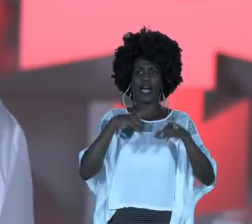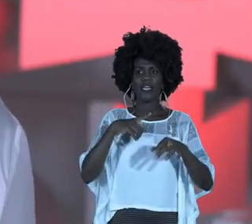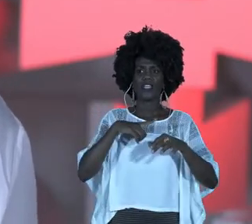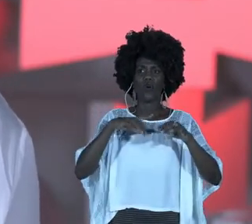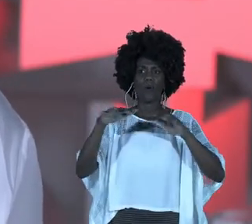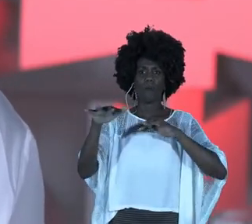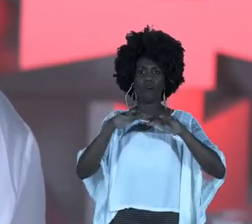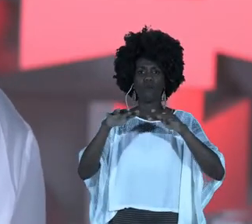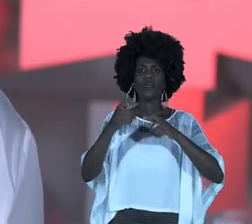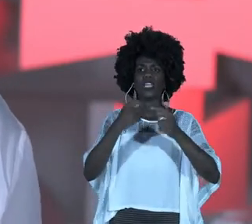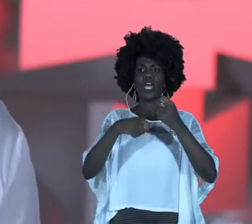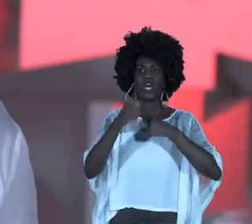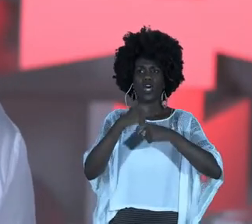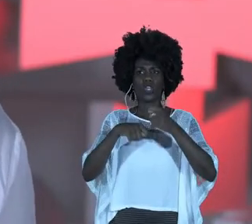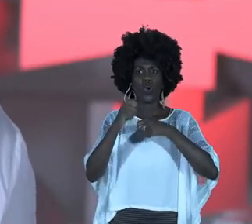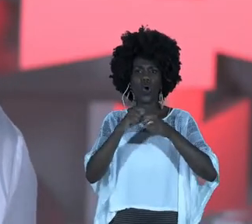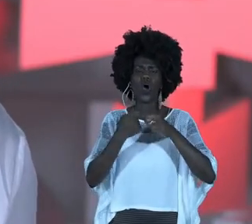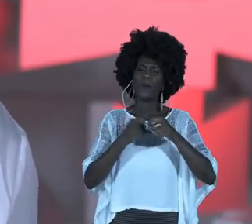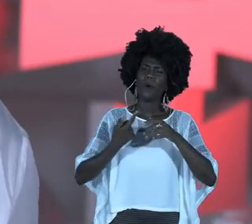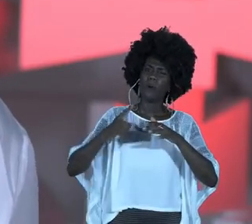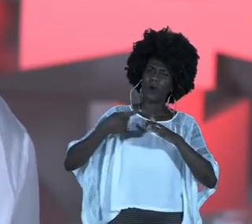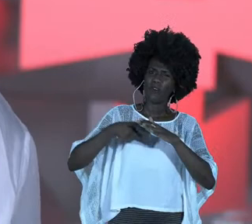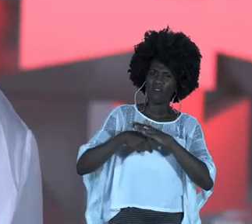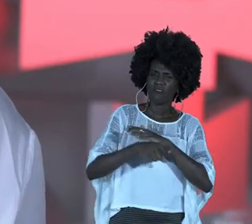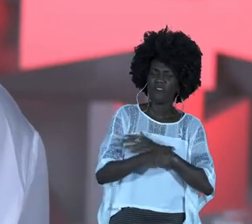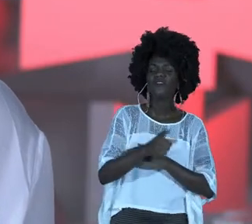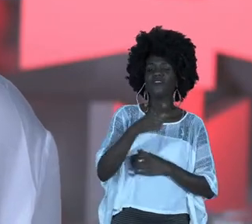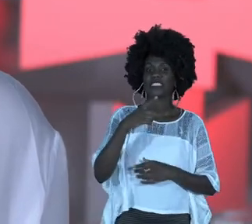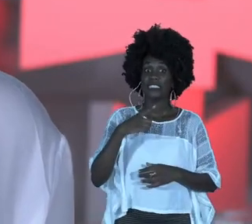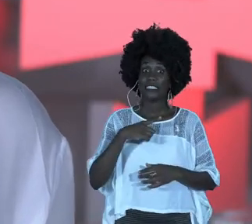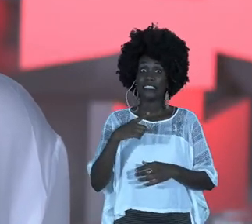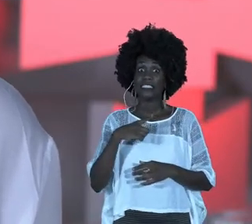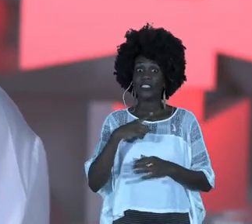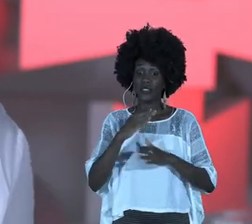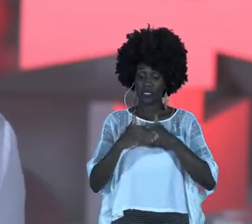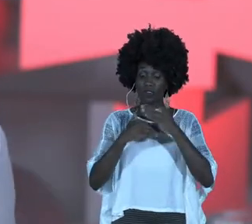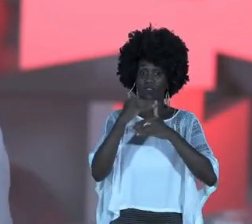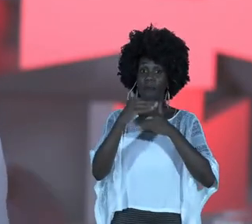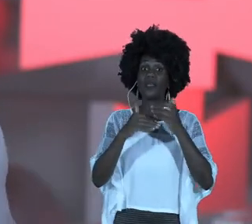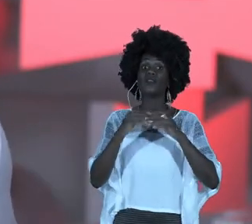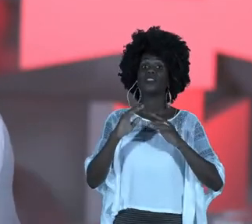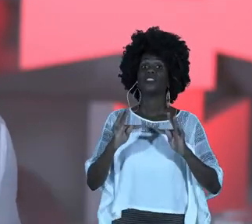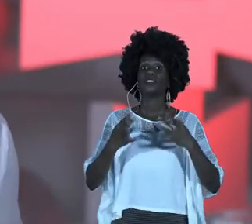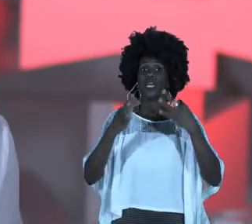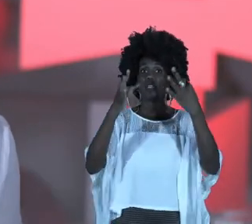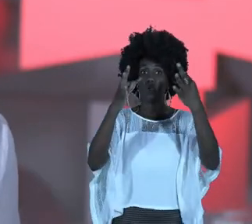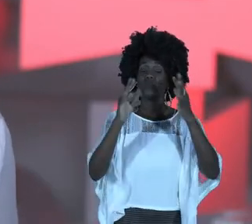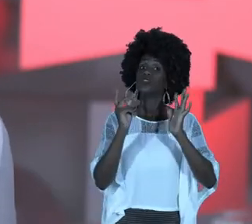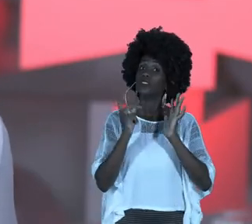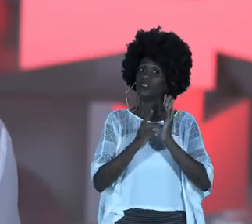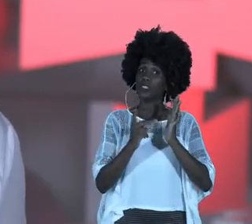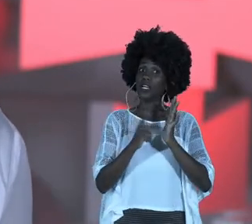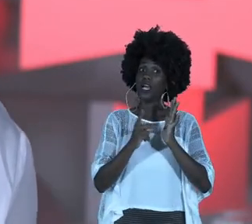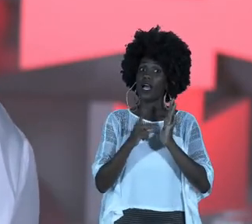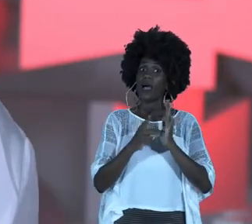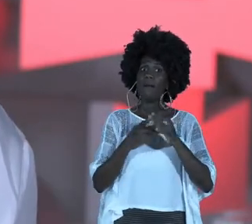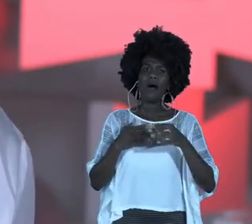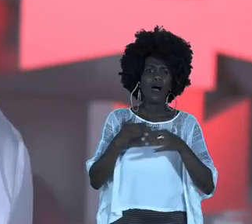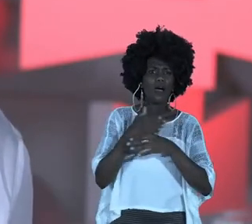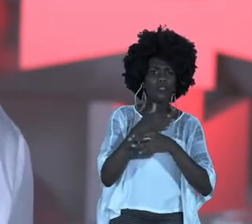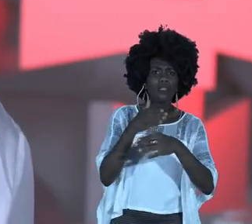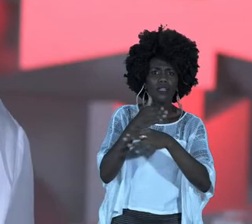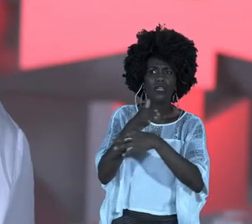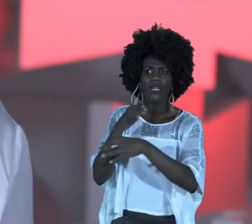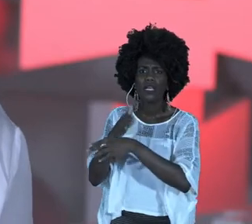movimento econômico das grandes navegações e do desenvolvimento das tecnologias para adentrar os